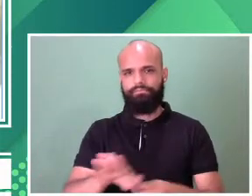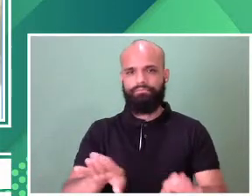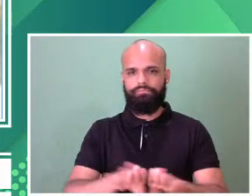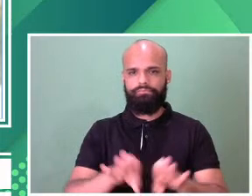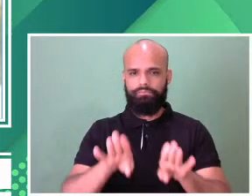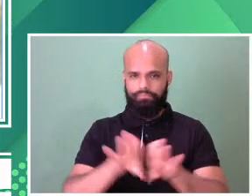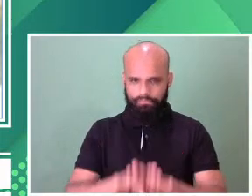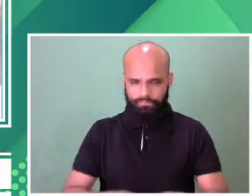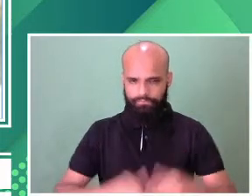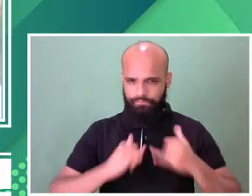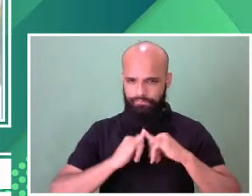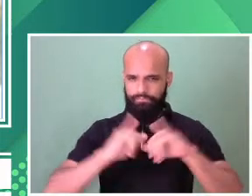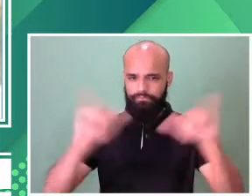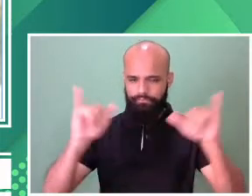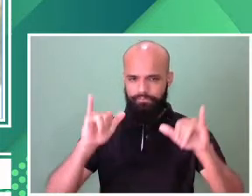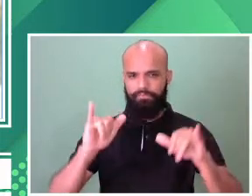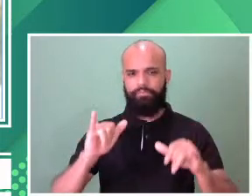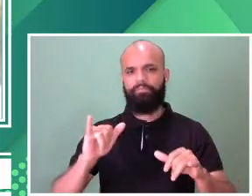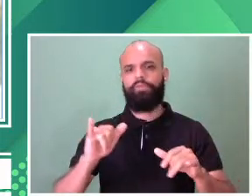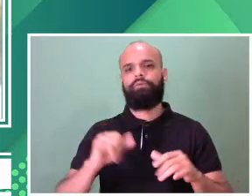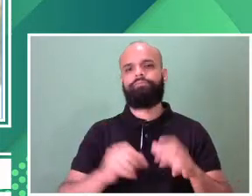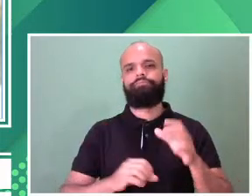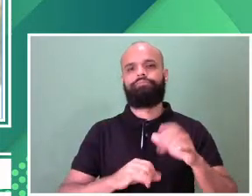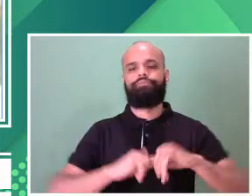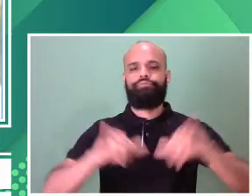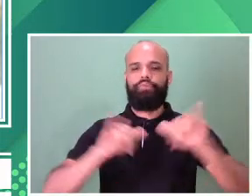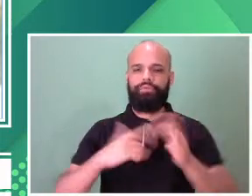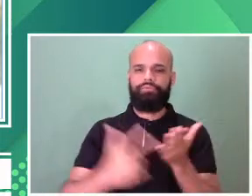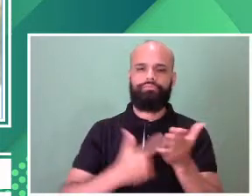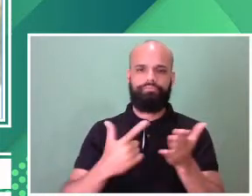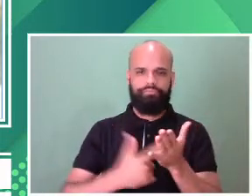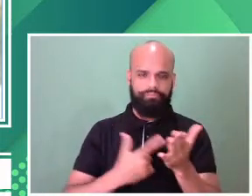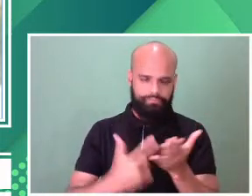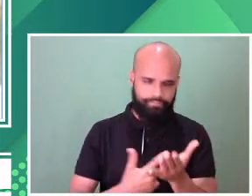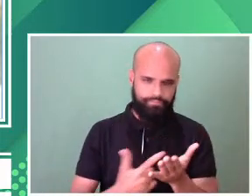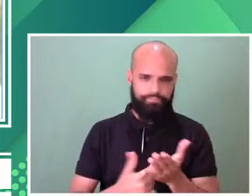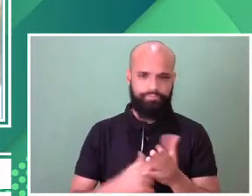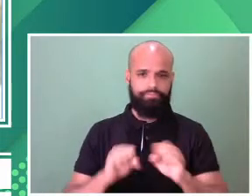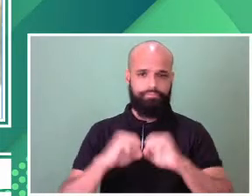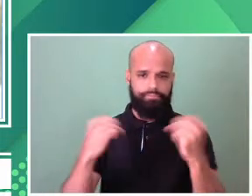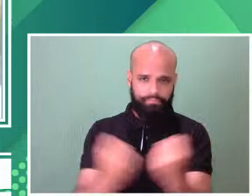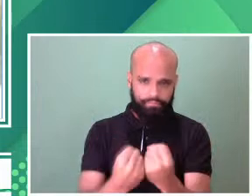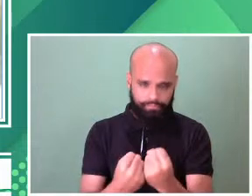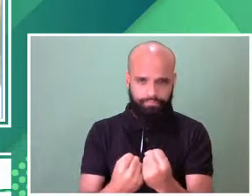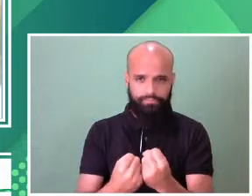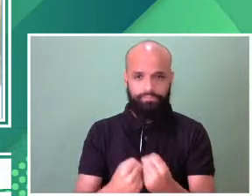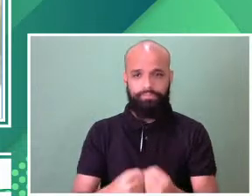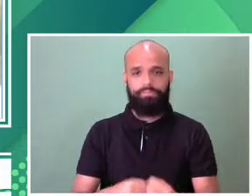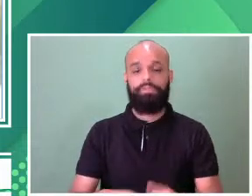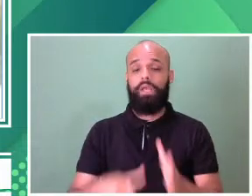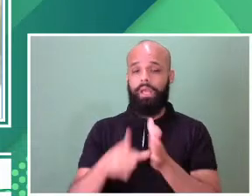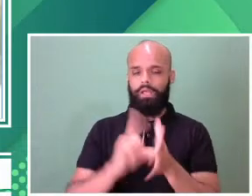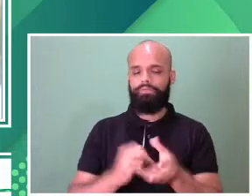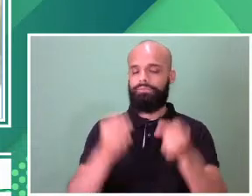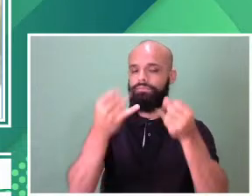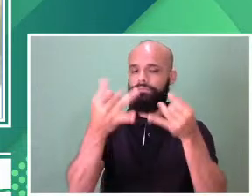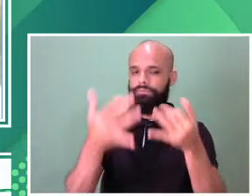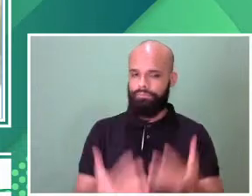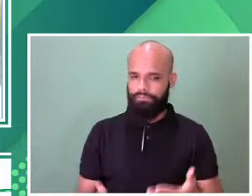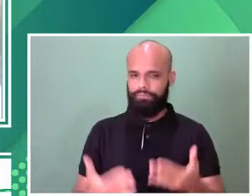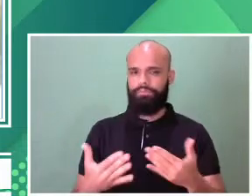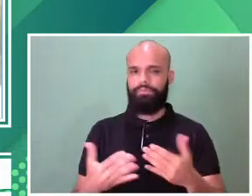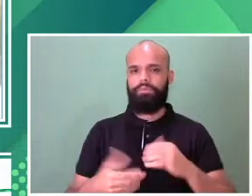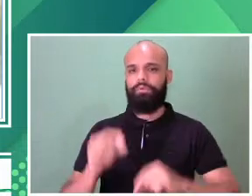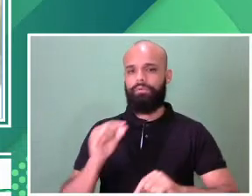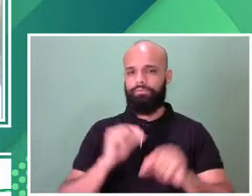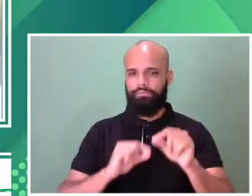trabalho, lançamento de livros e simpósios. Antes de ouvirmos a conferência de abertura